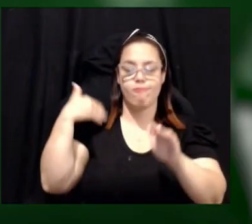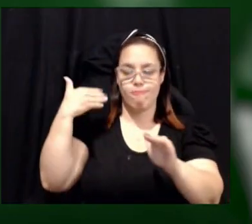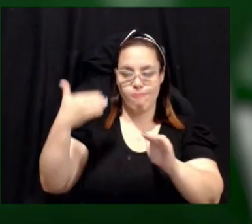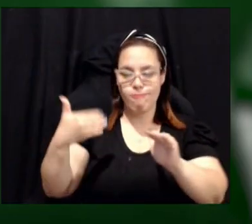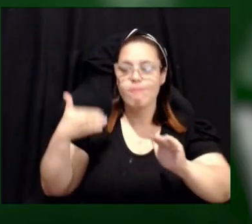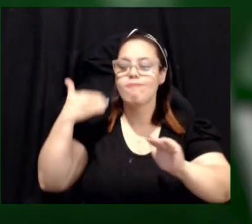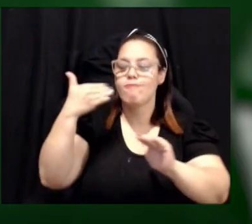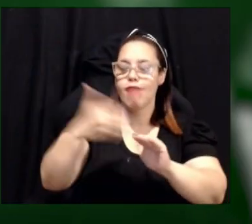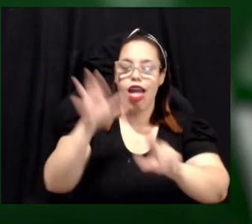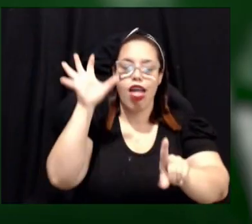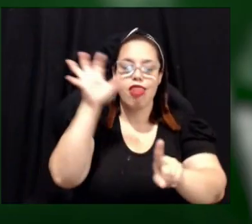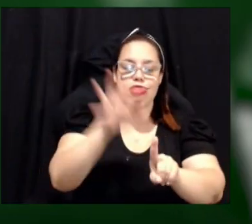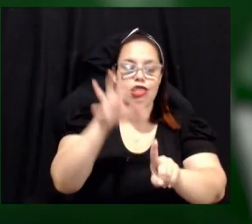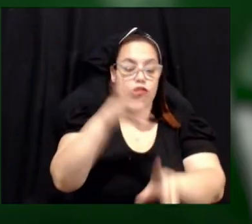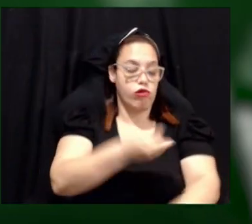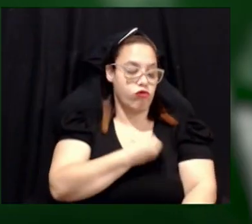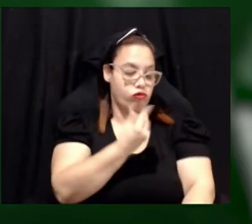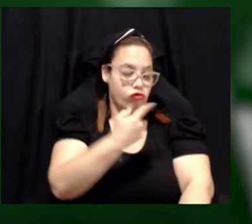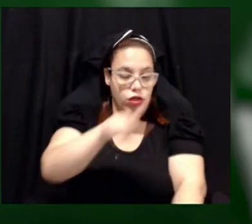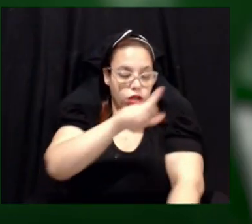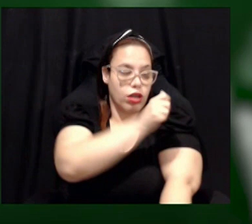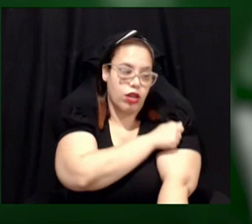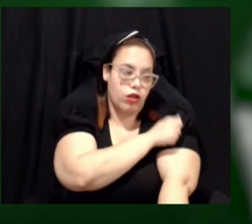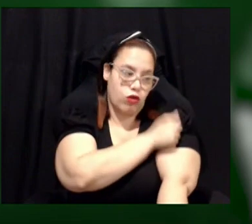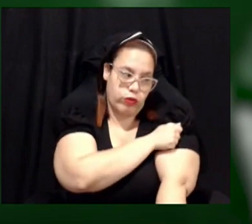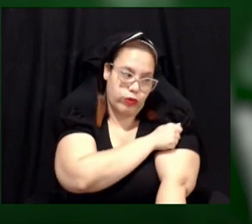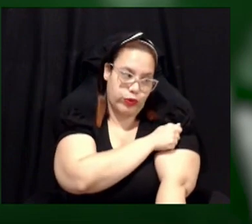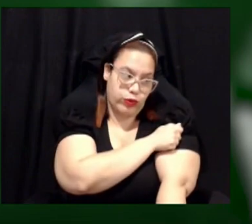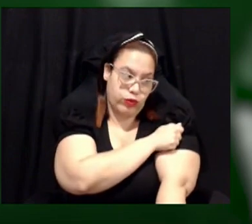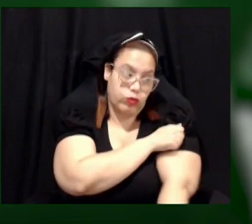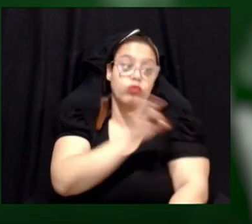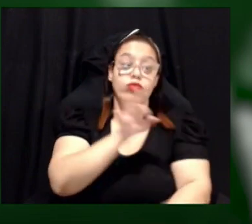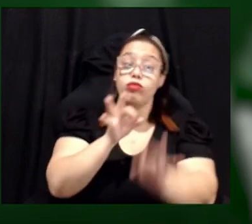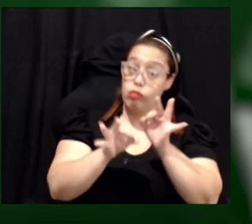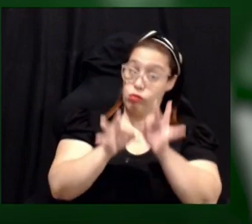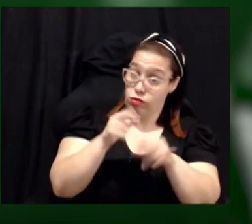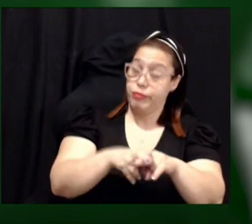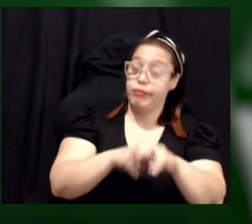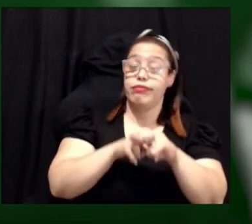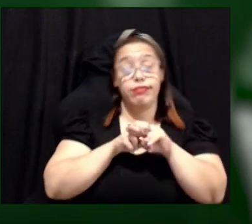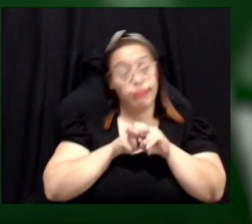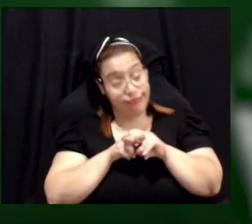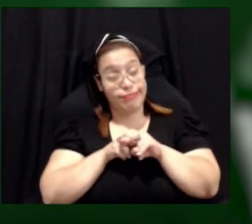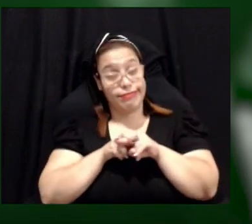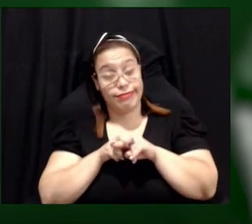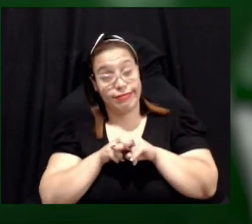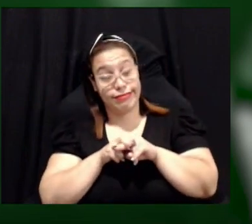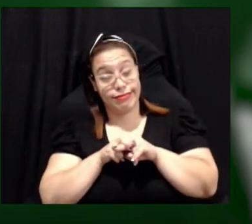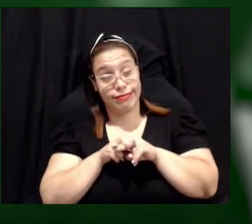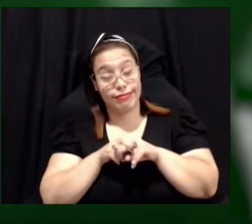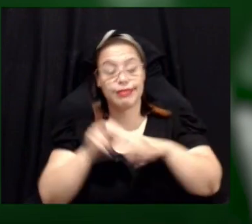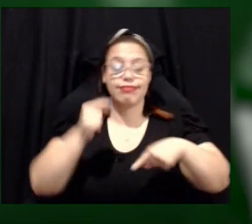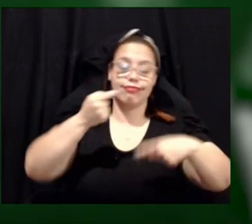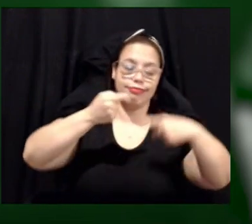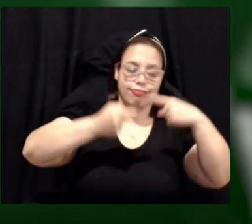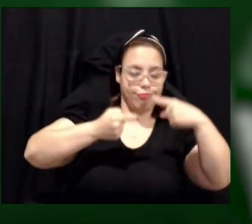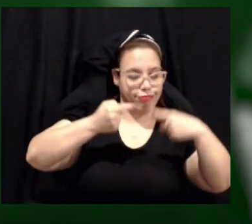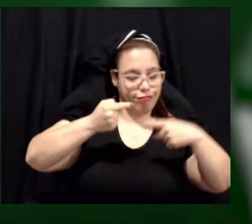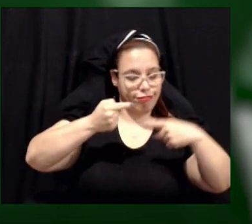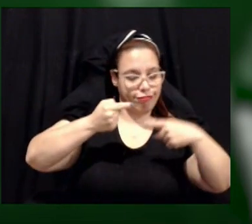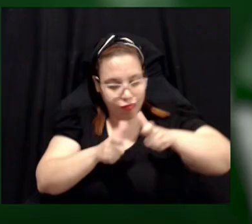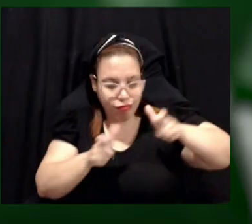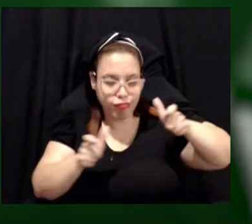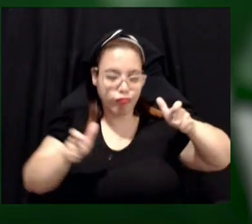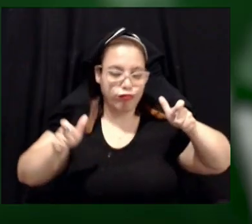na vida desses estudantes. E justamente por isso nós passamos por uma discussão ampla com todos